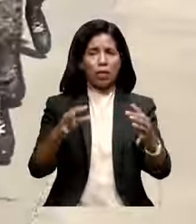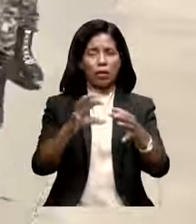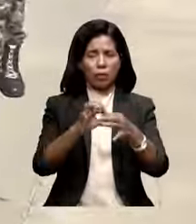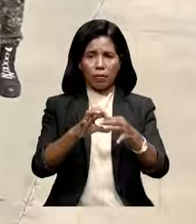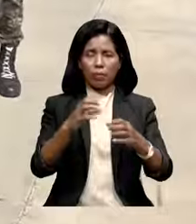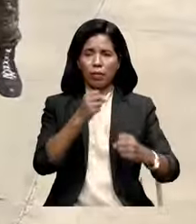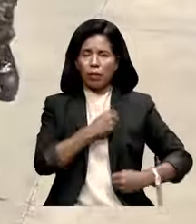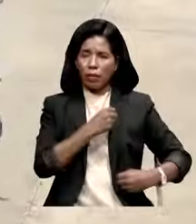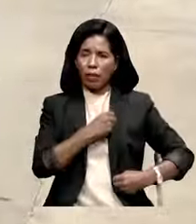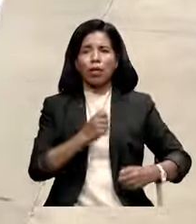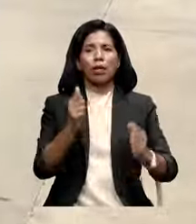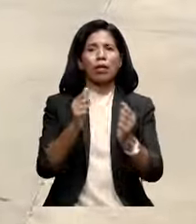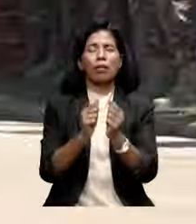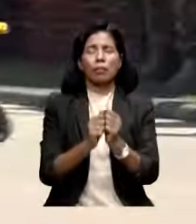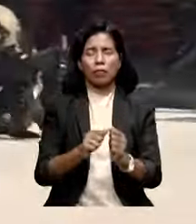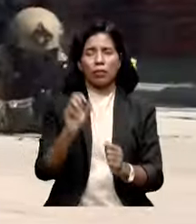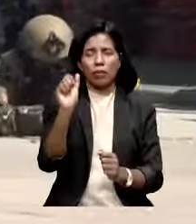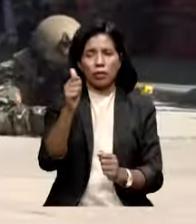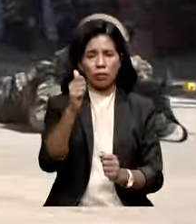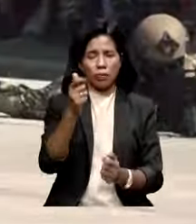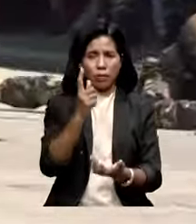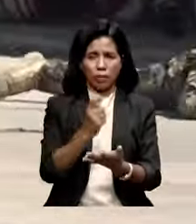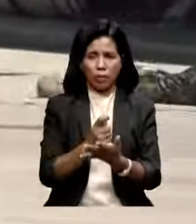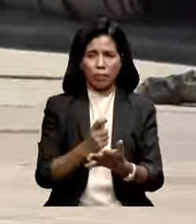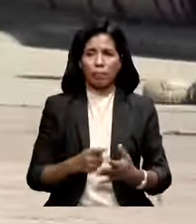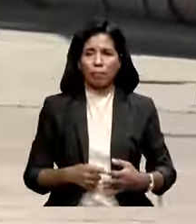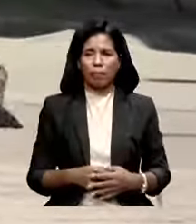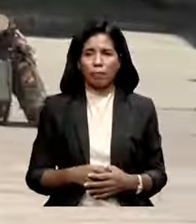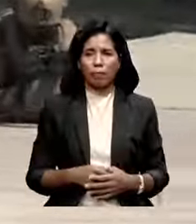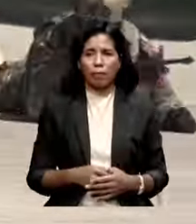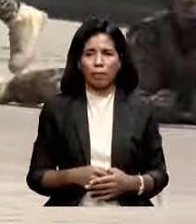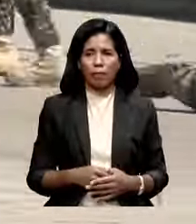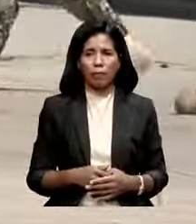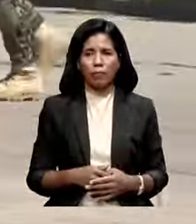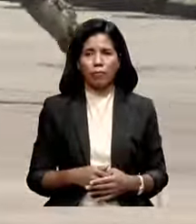FFDT a muto krihun sanulo resin. João Carlos, Tomás Soares, GMN.